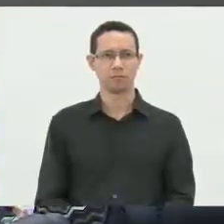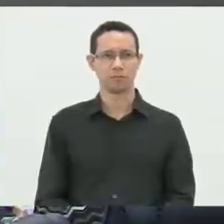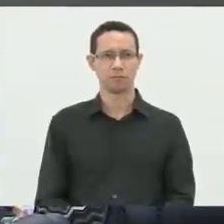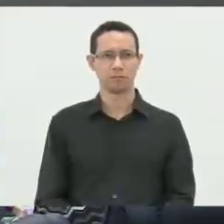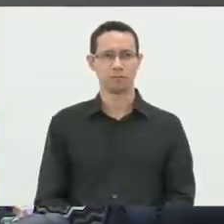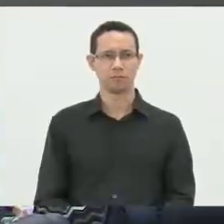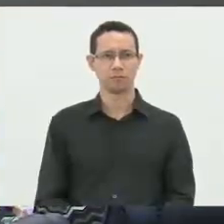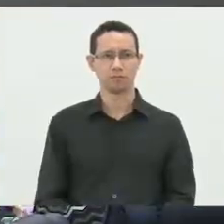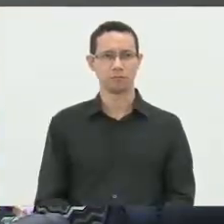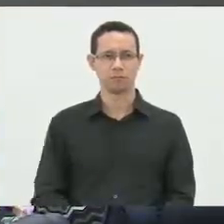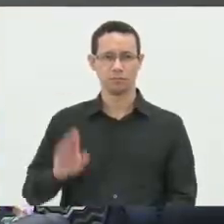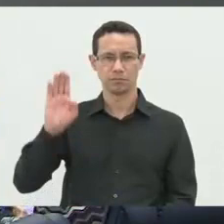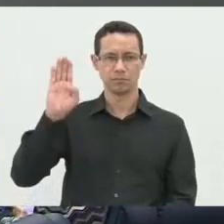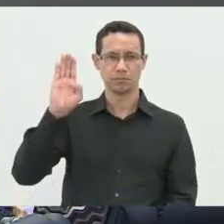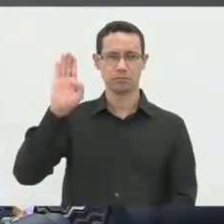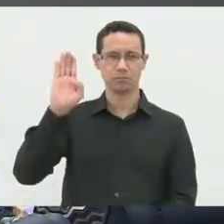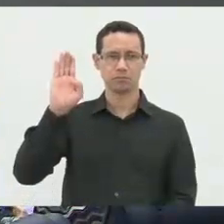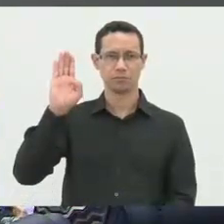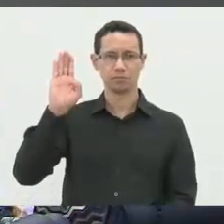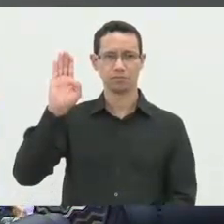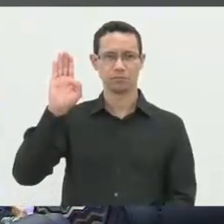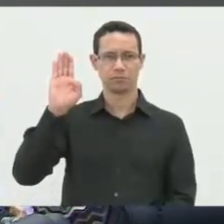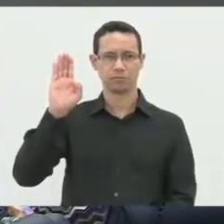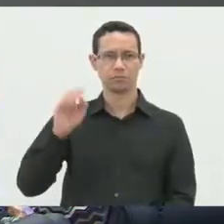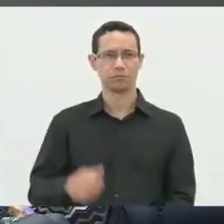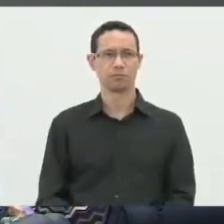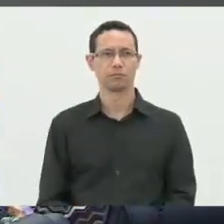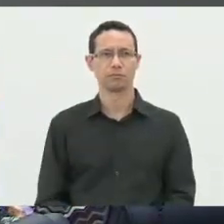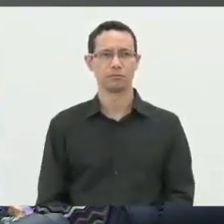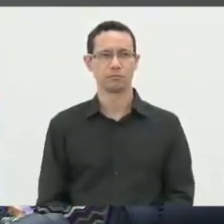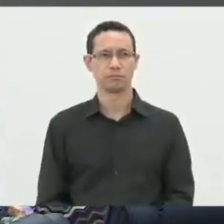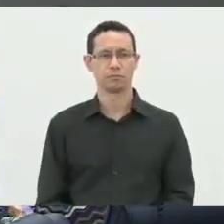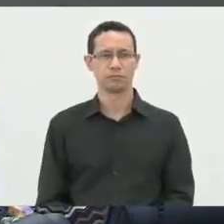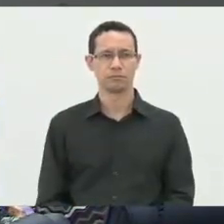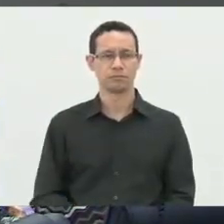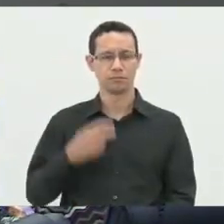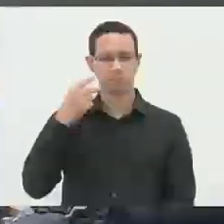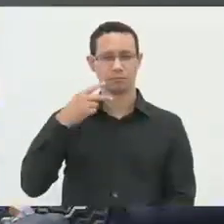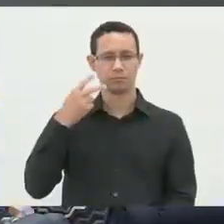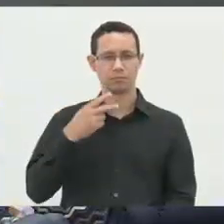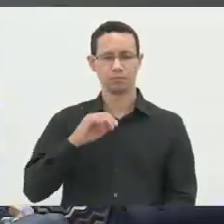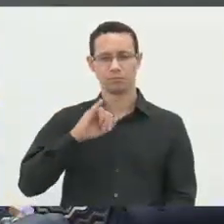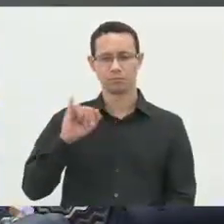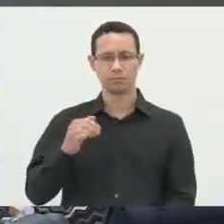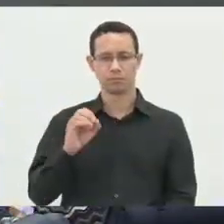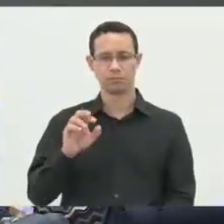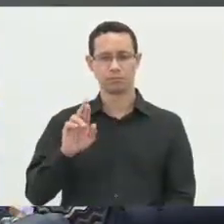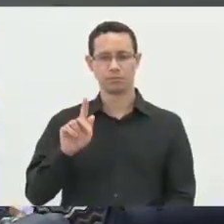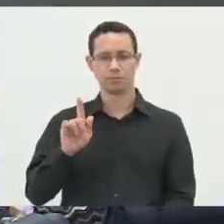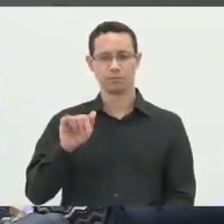pela ordem presidente pela ordem Vereador Jorginho Mota